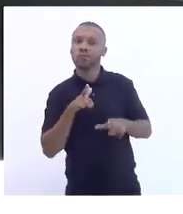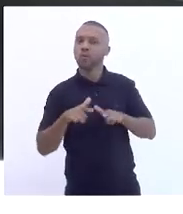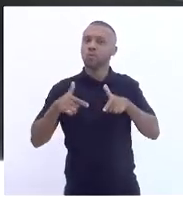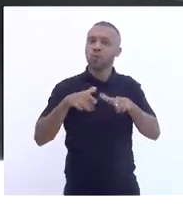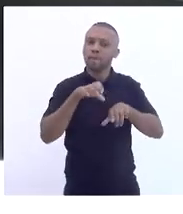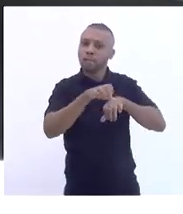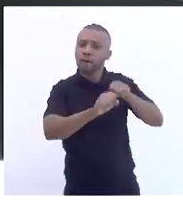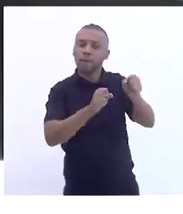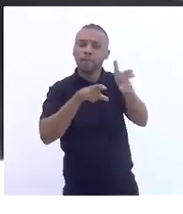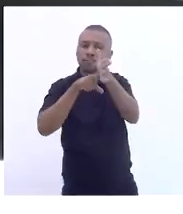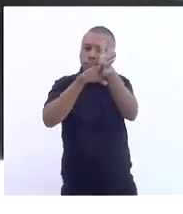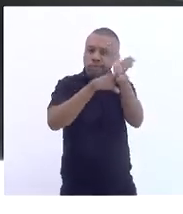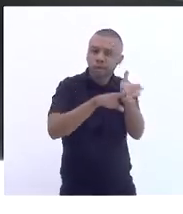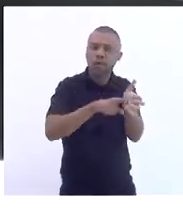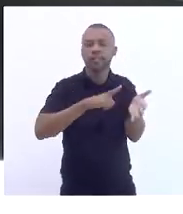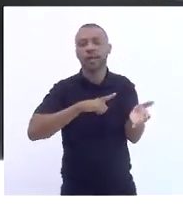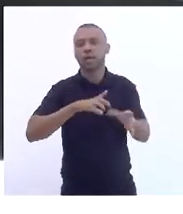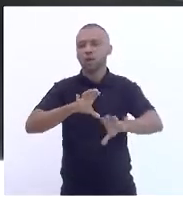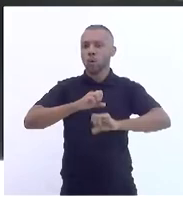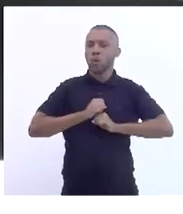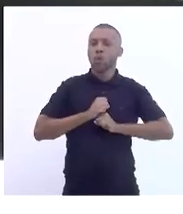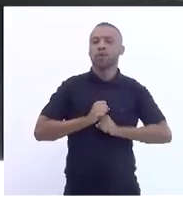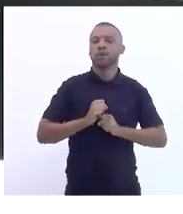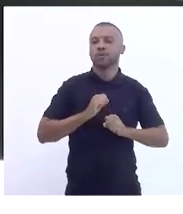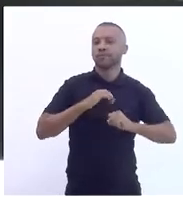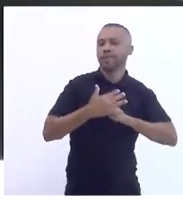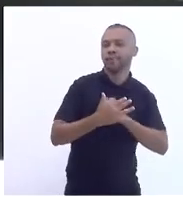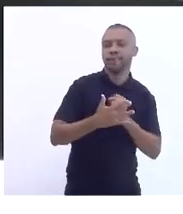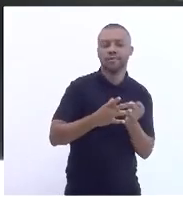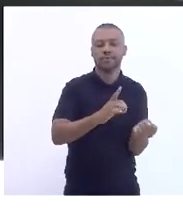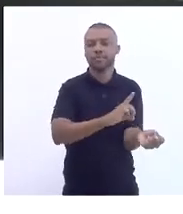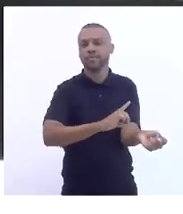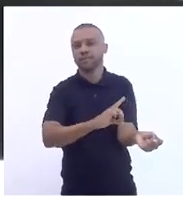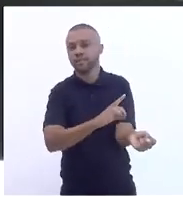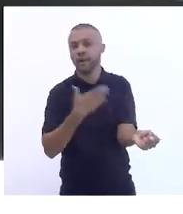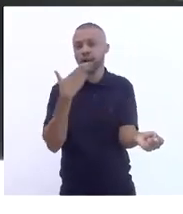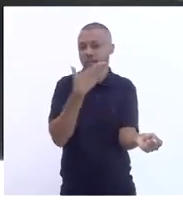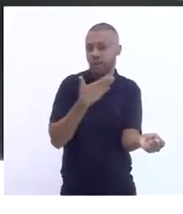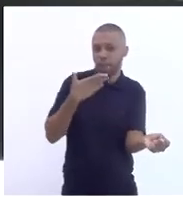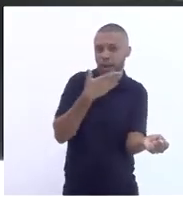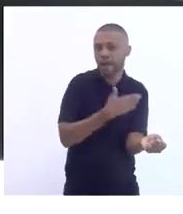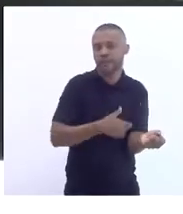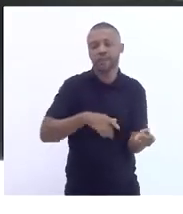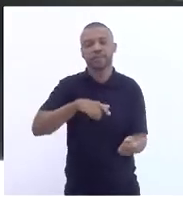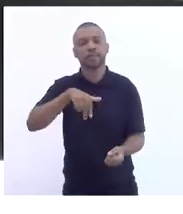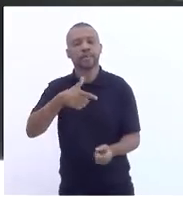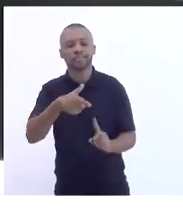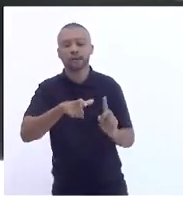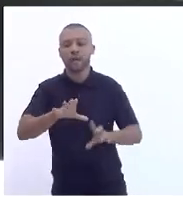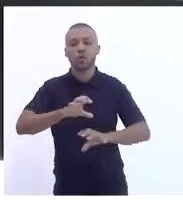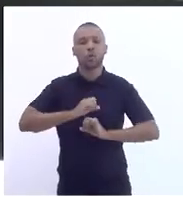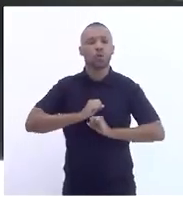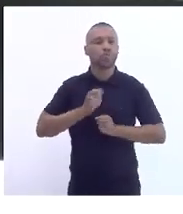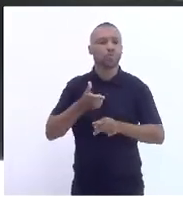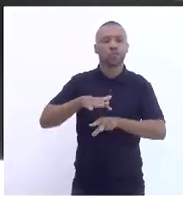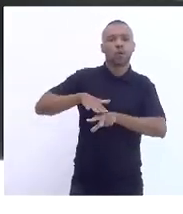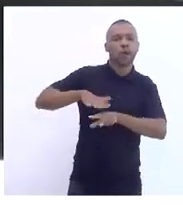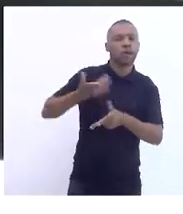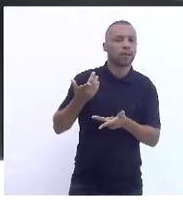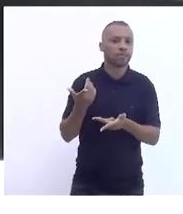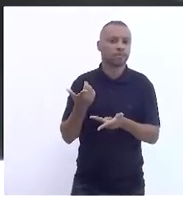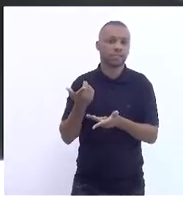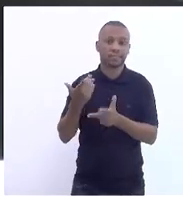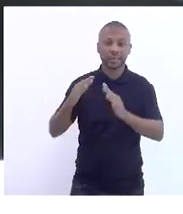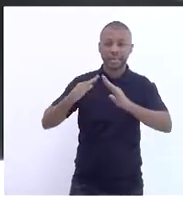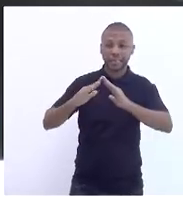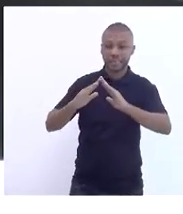com diabetes quem tá covide quem tá com tuberculose né das casas que estão a situação